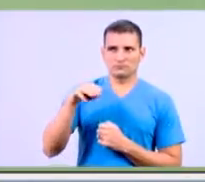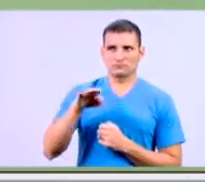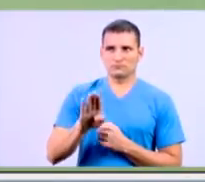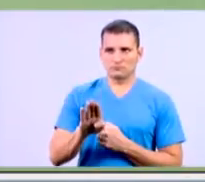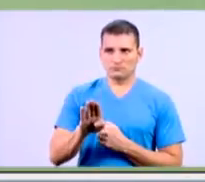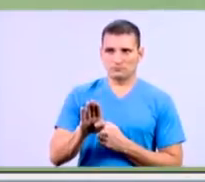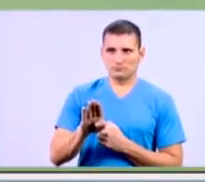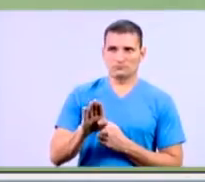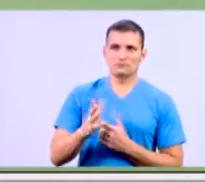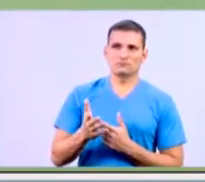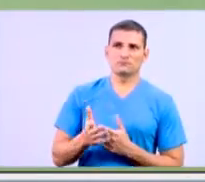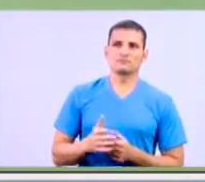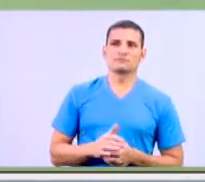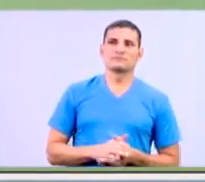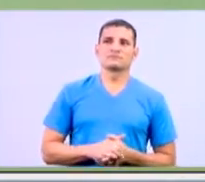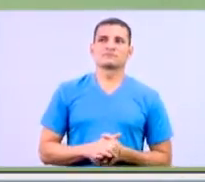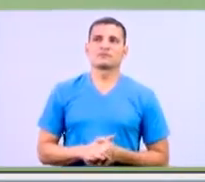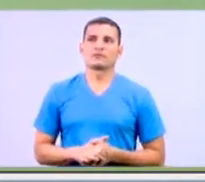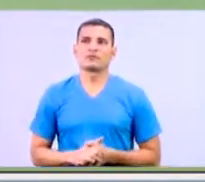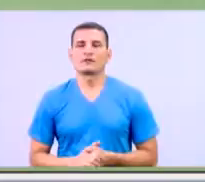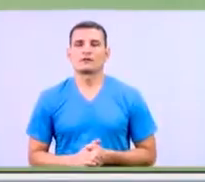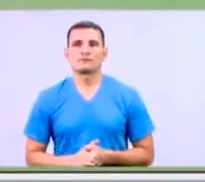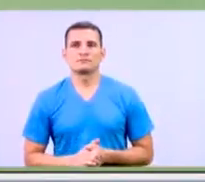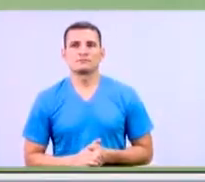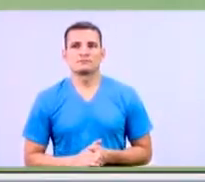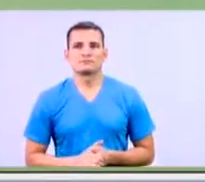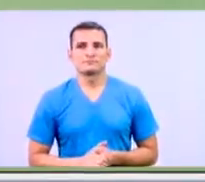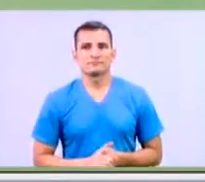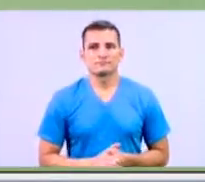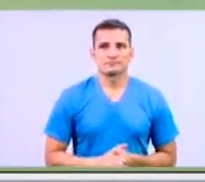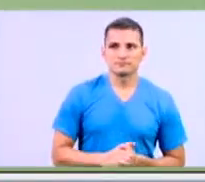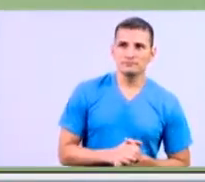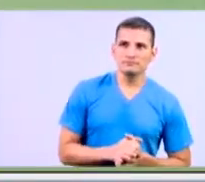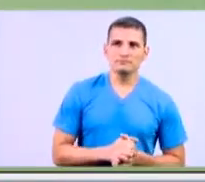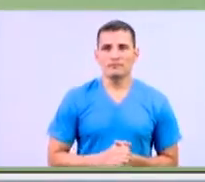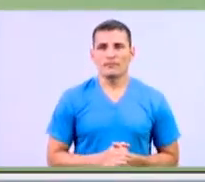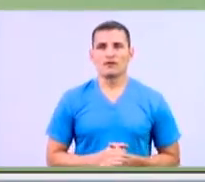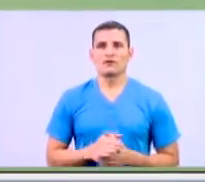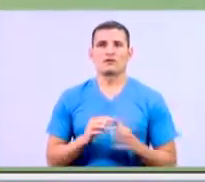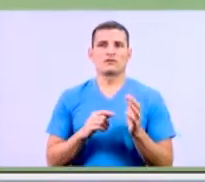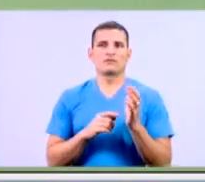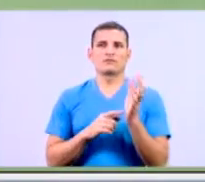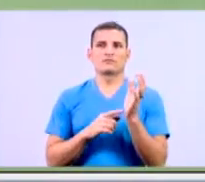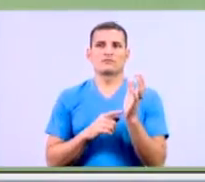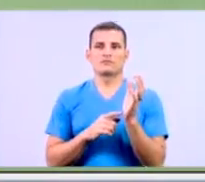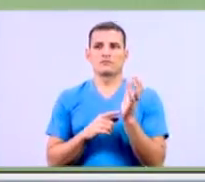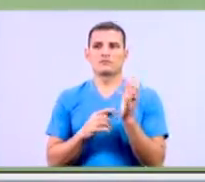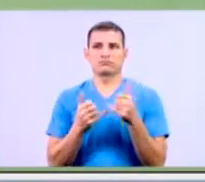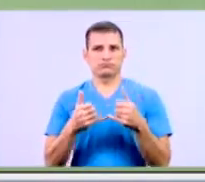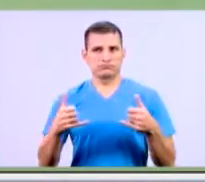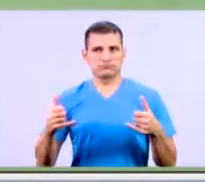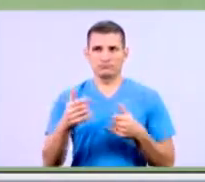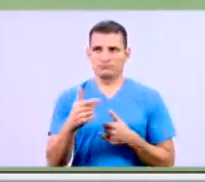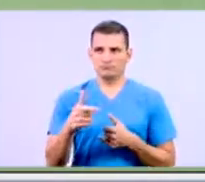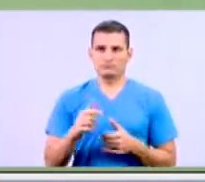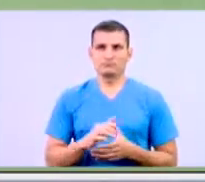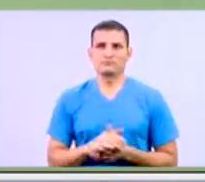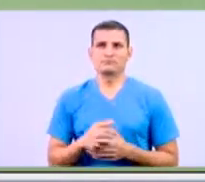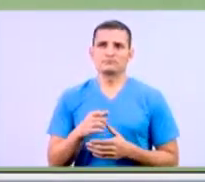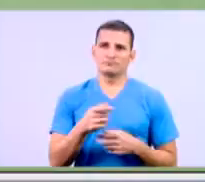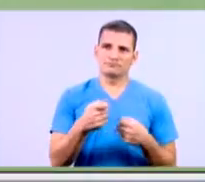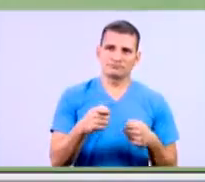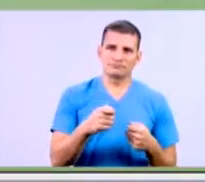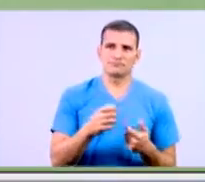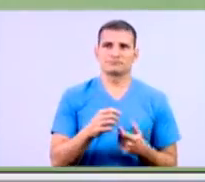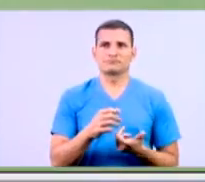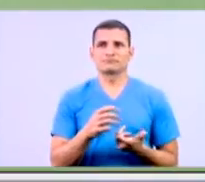mas a mais de 500 megabits. E era sem fio também. E aí a gente falou, precisa de um switch.